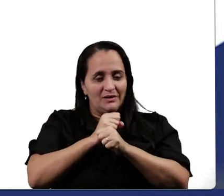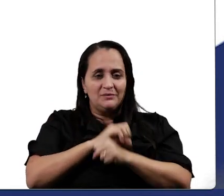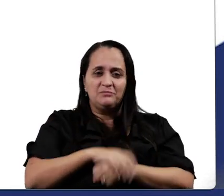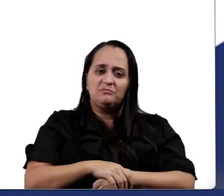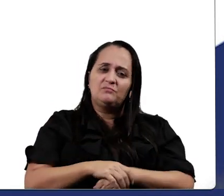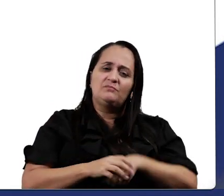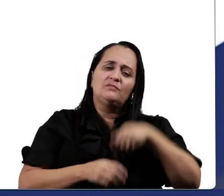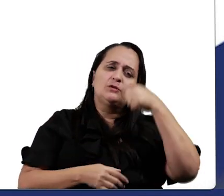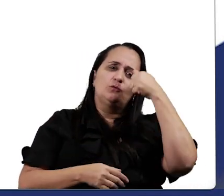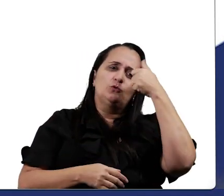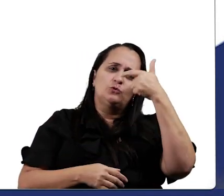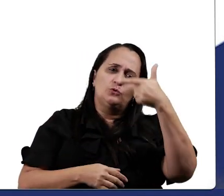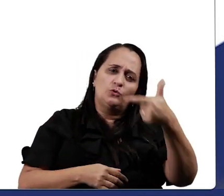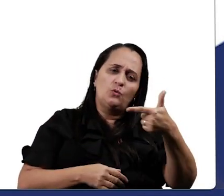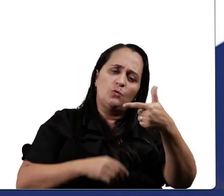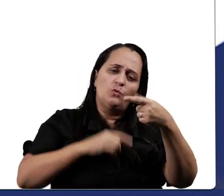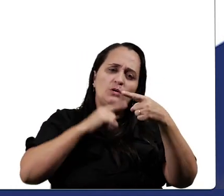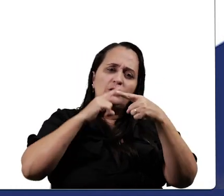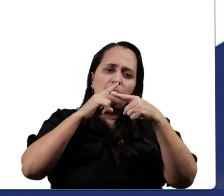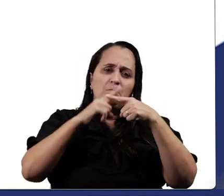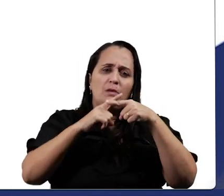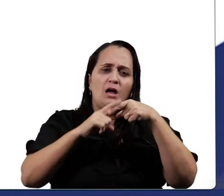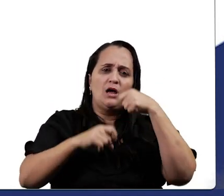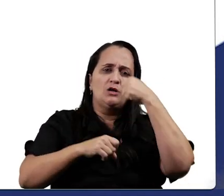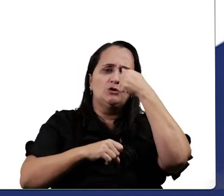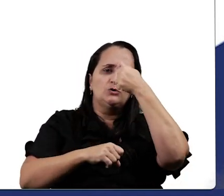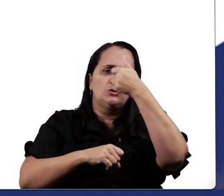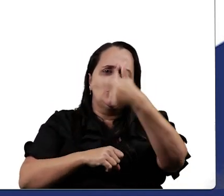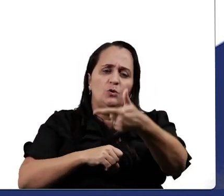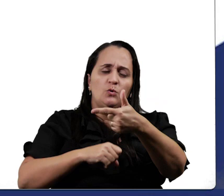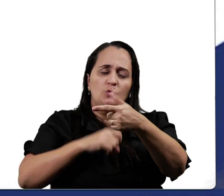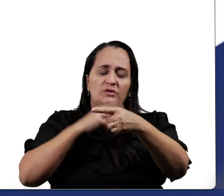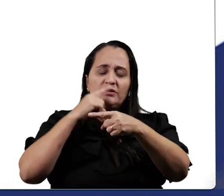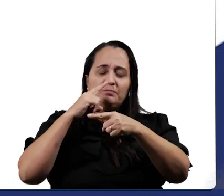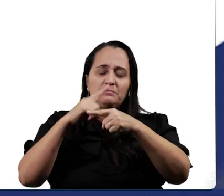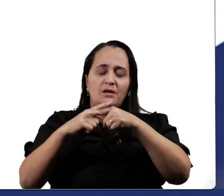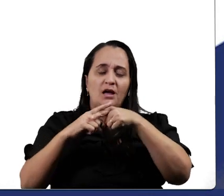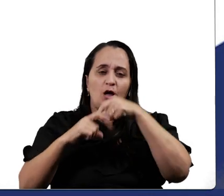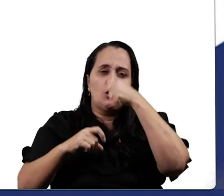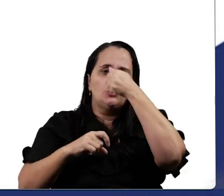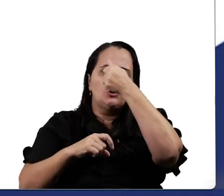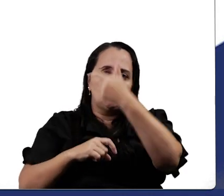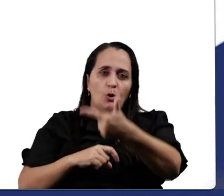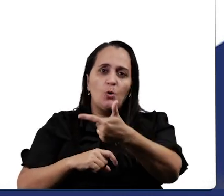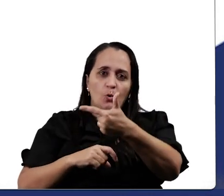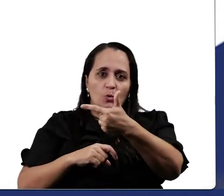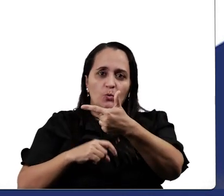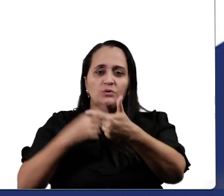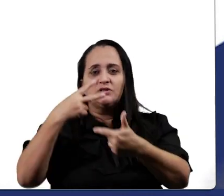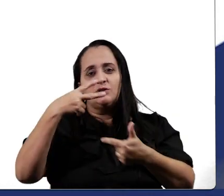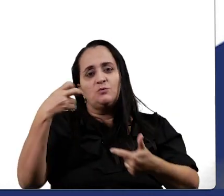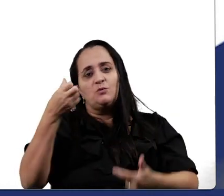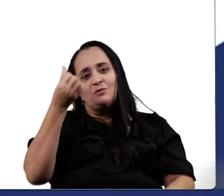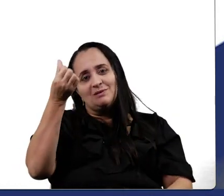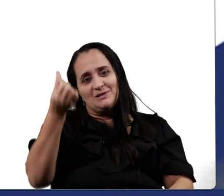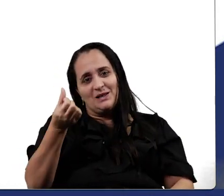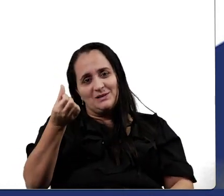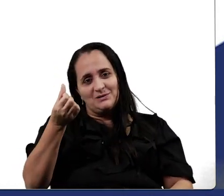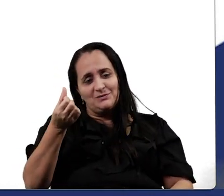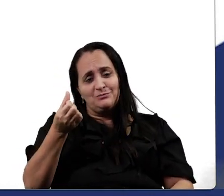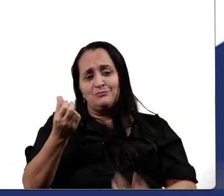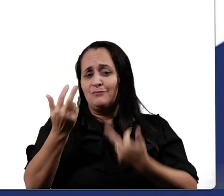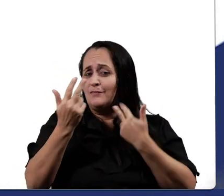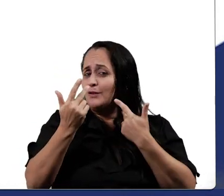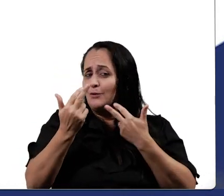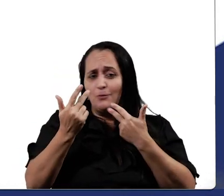2 + 2 + 2 = 6 a mesma coisa que duas